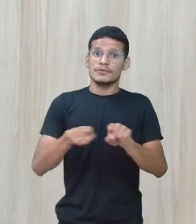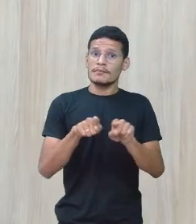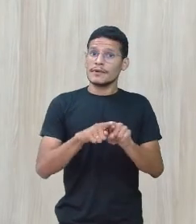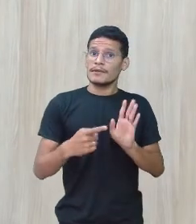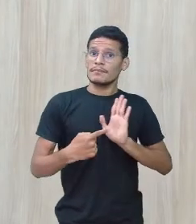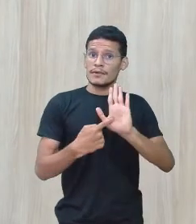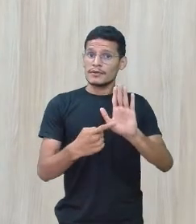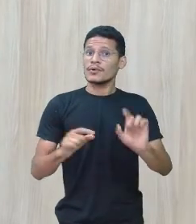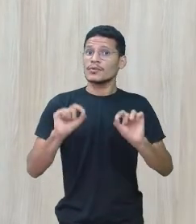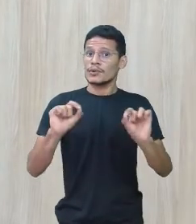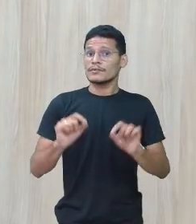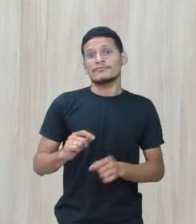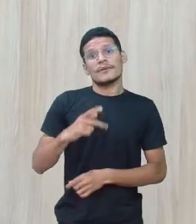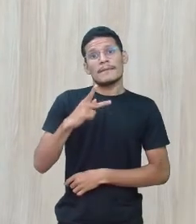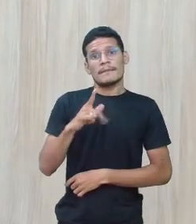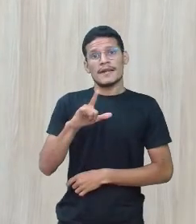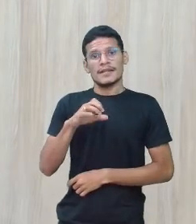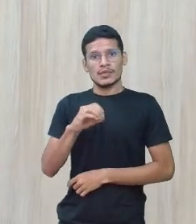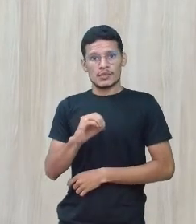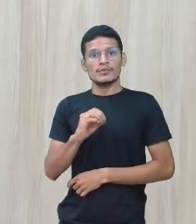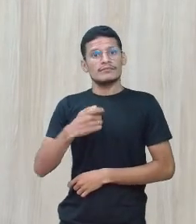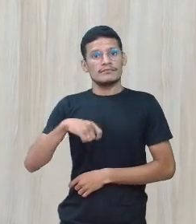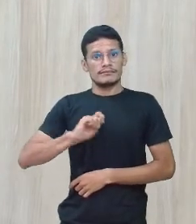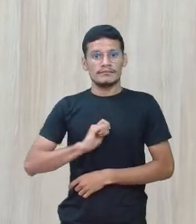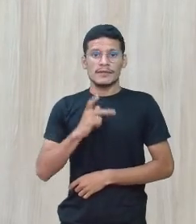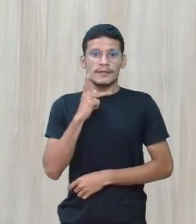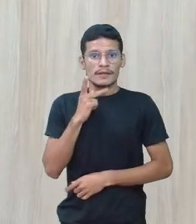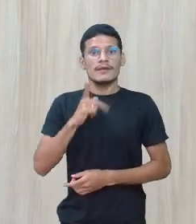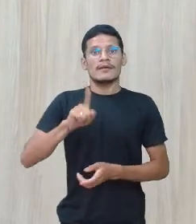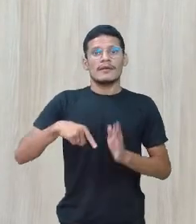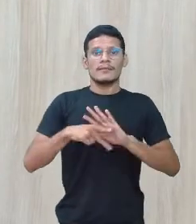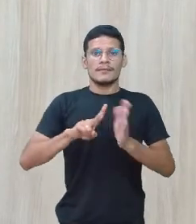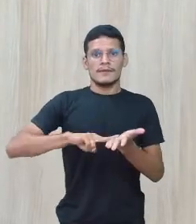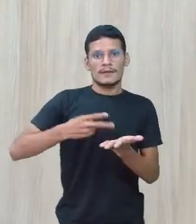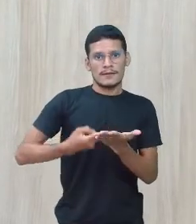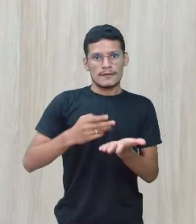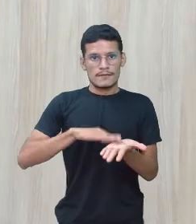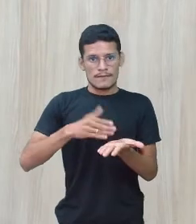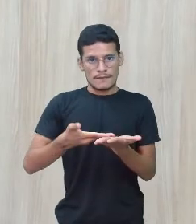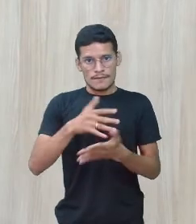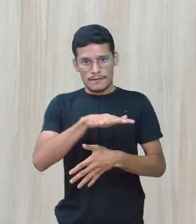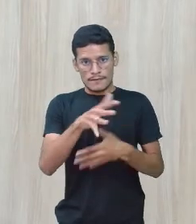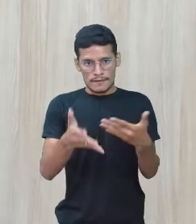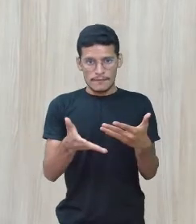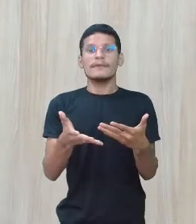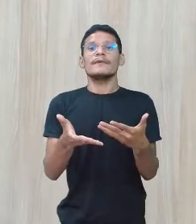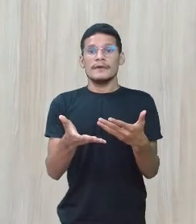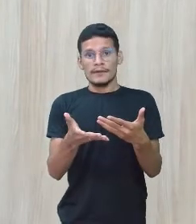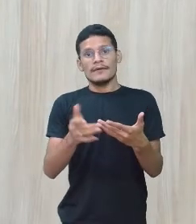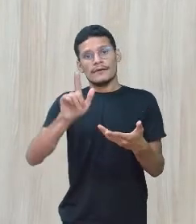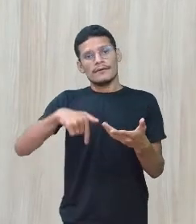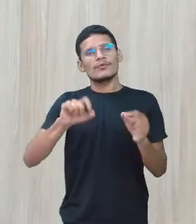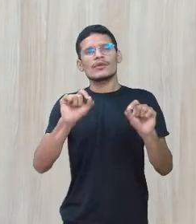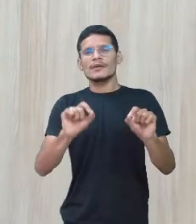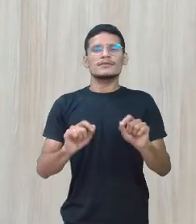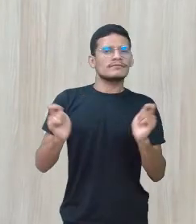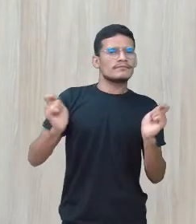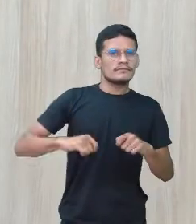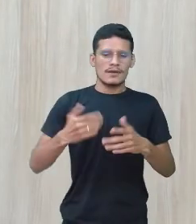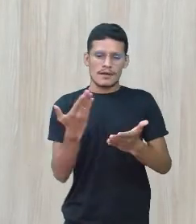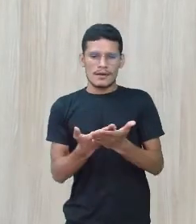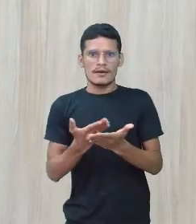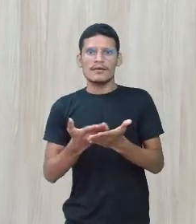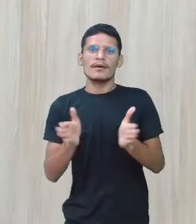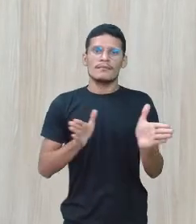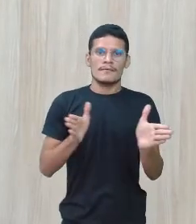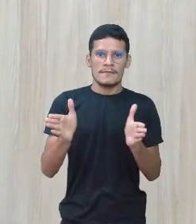apresentá-los a Plínio, que fará a nossa tradução simultânea para Libras, o que torna nossas aulas muito